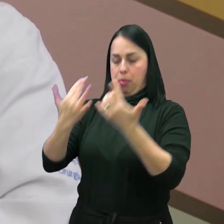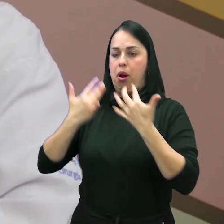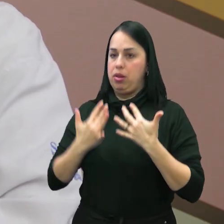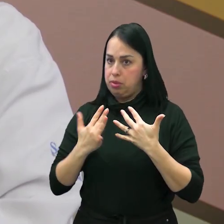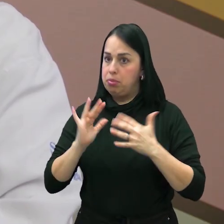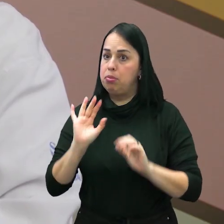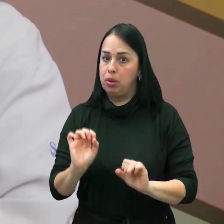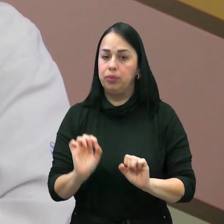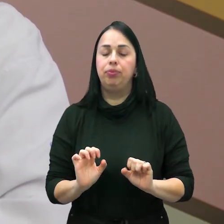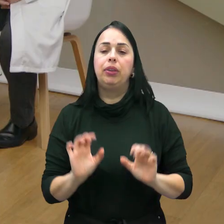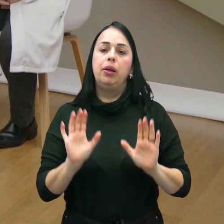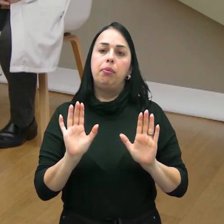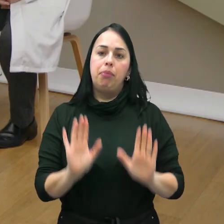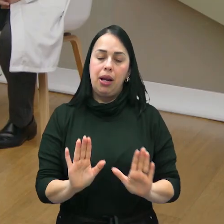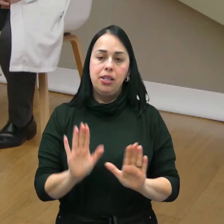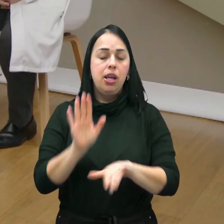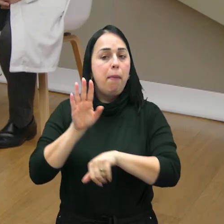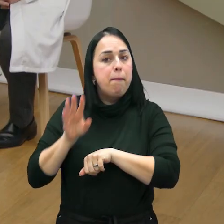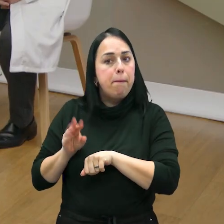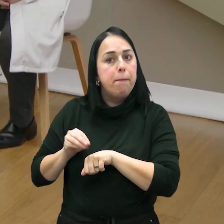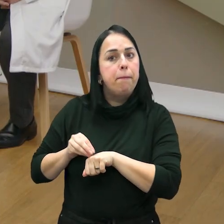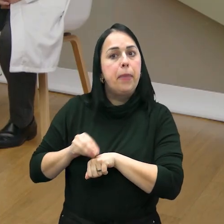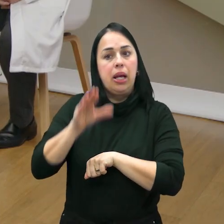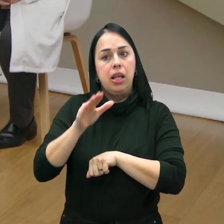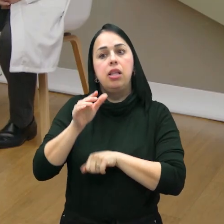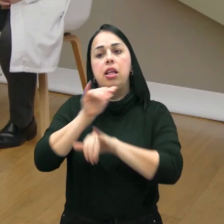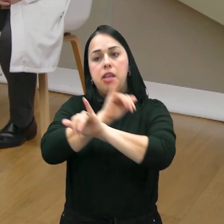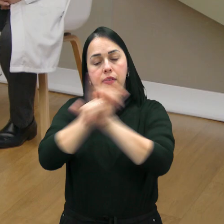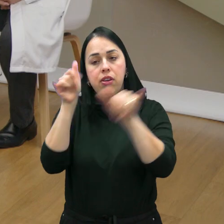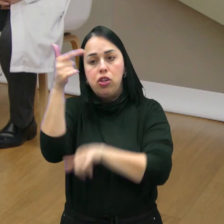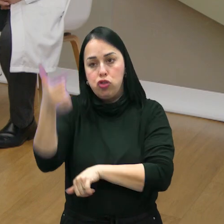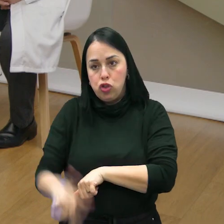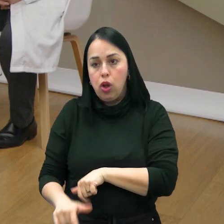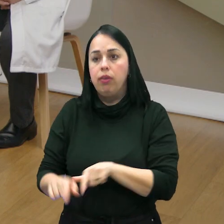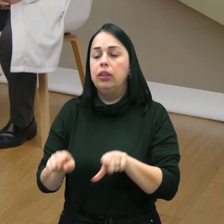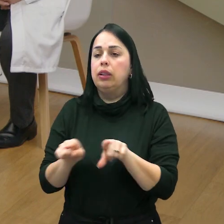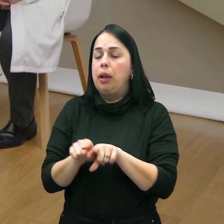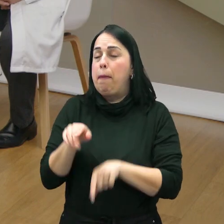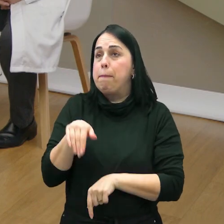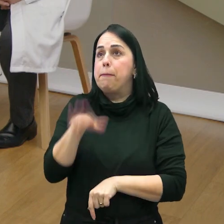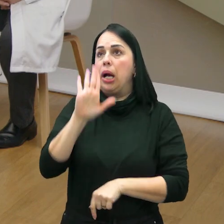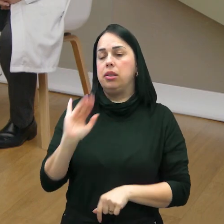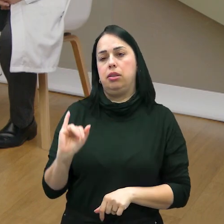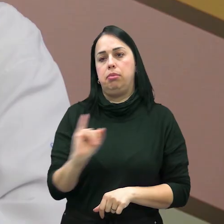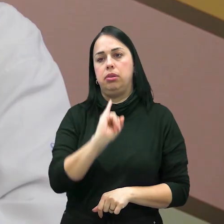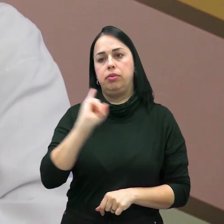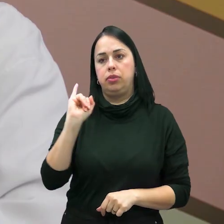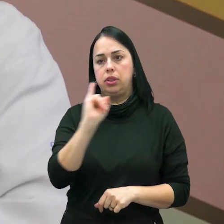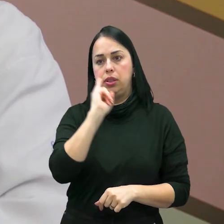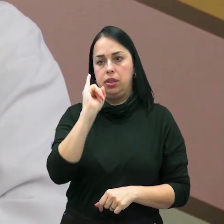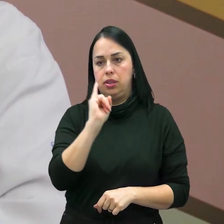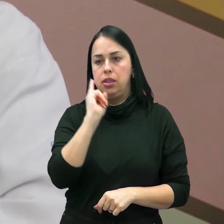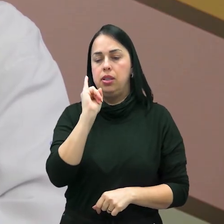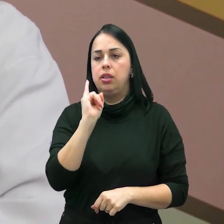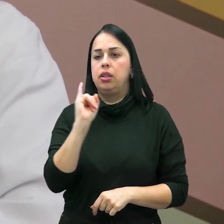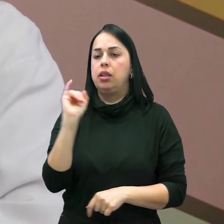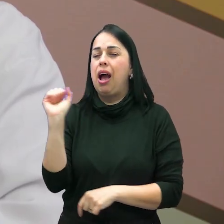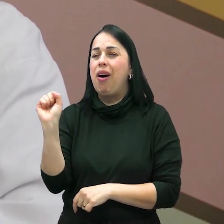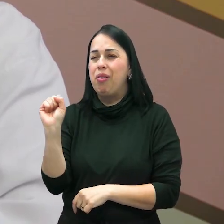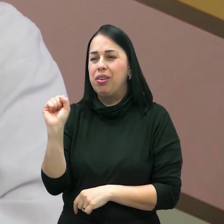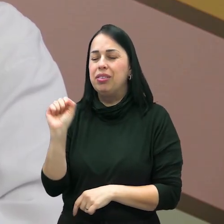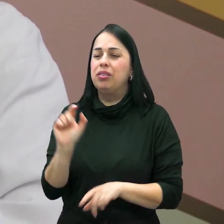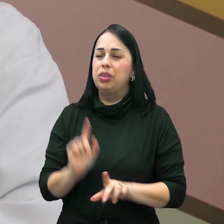chama. Isso é frequente. Mas eu volto a frisar aqui, uma das coisas mais importantes e dos acidentes